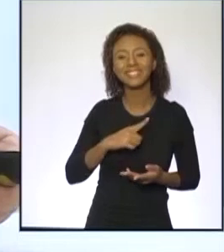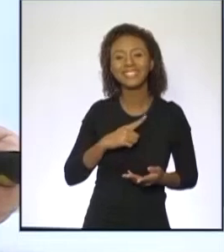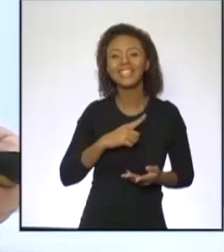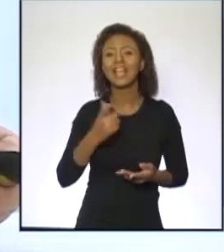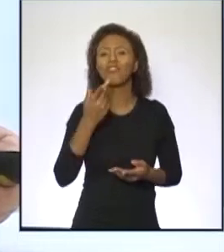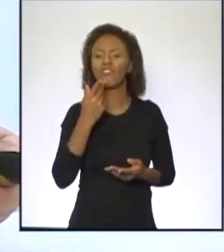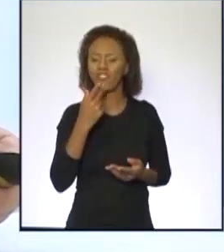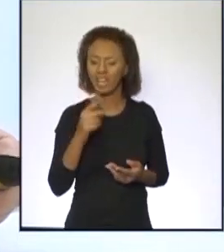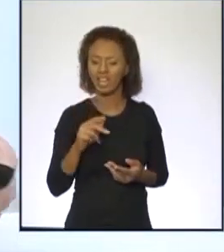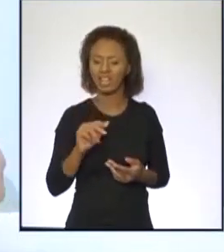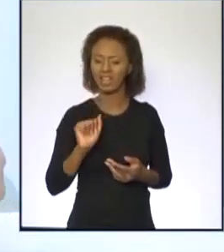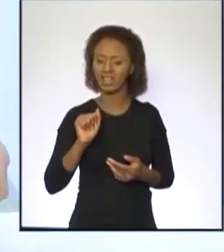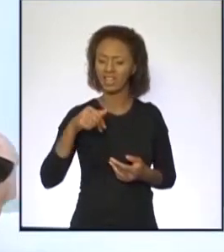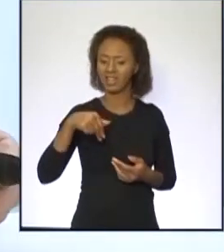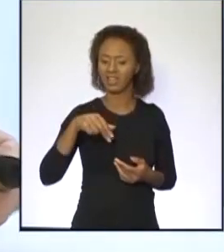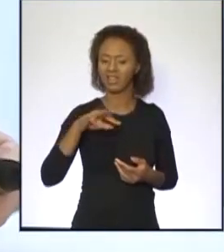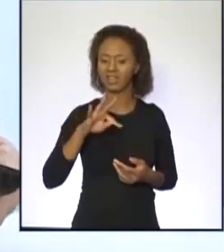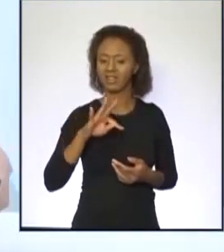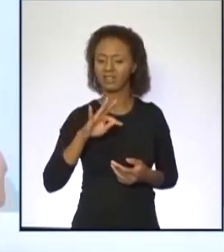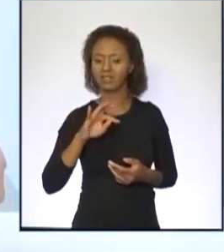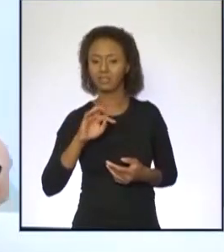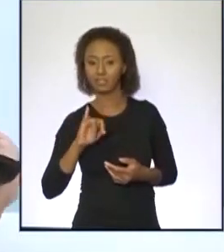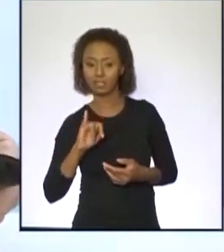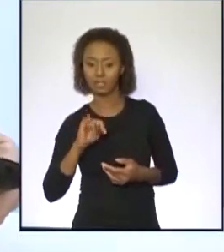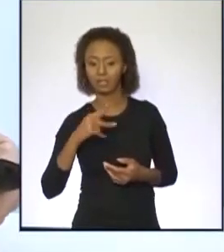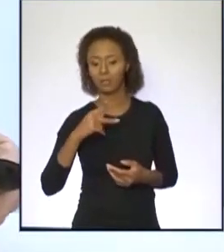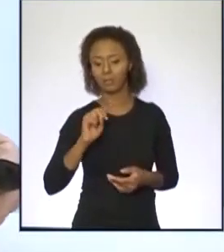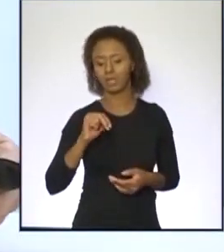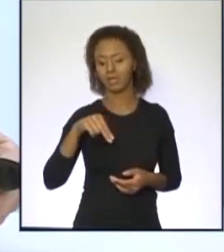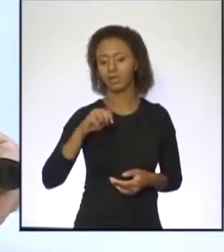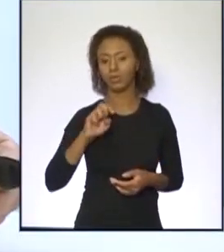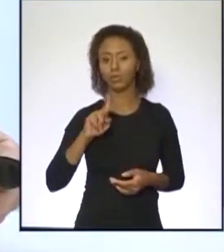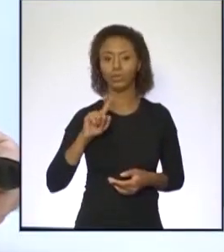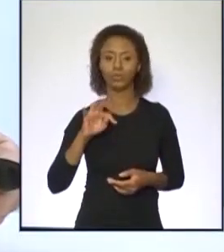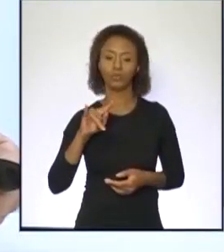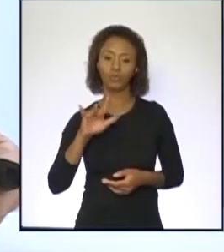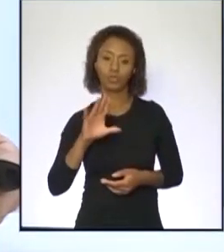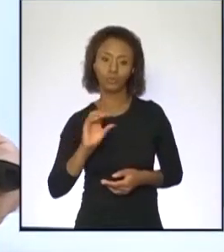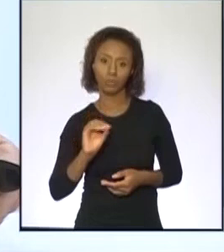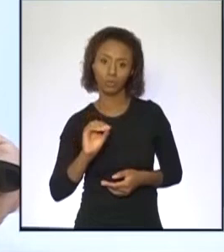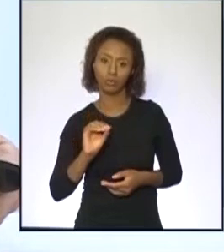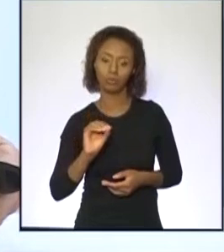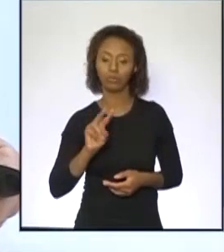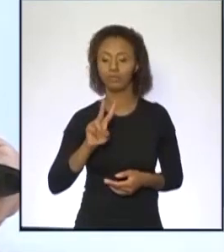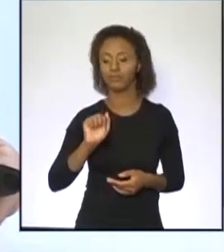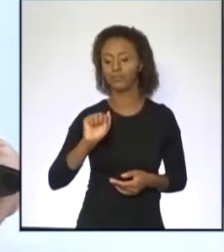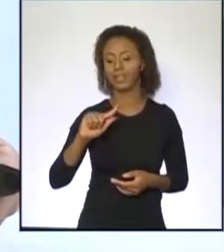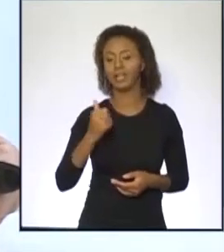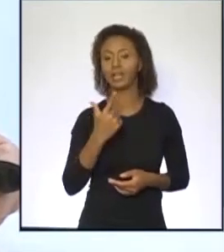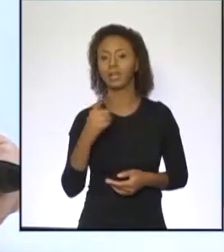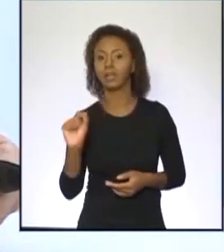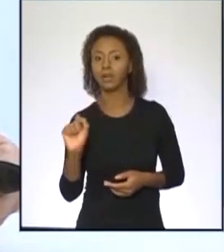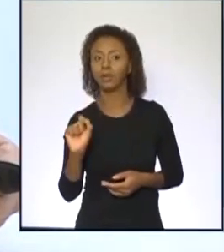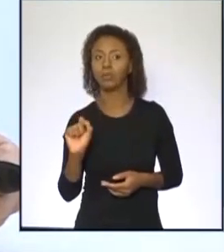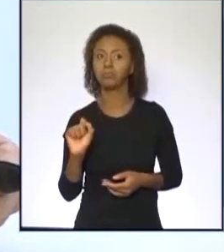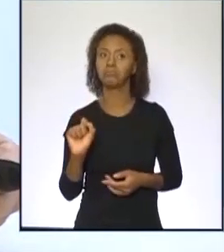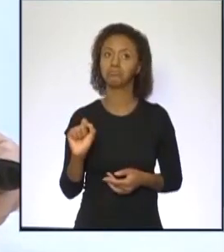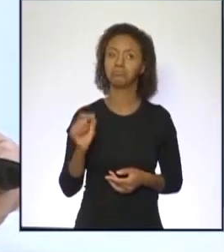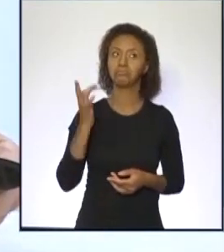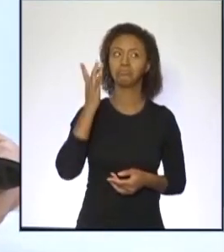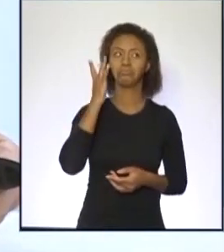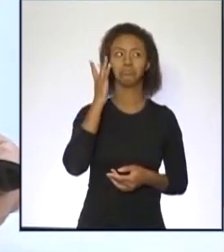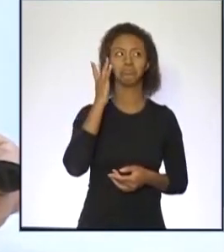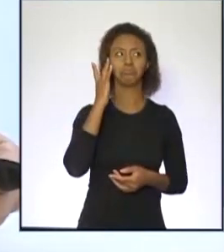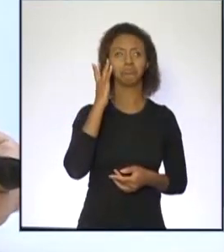antepenúltimo vagão, então nós já podemos associar a palavra trem ou a palavra metrô,